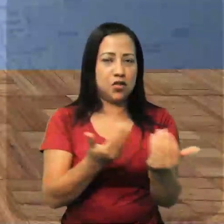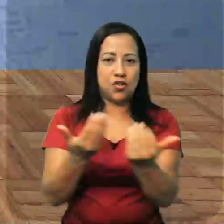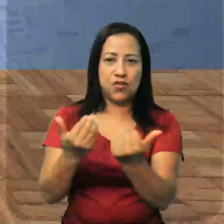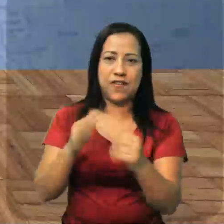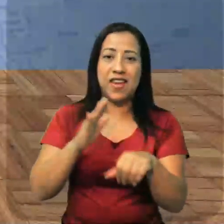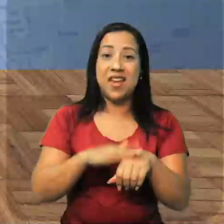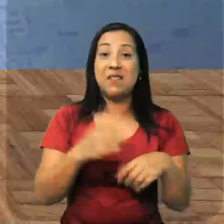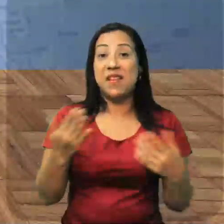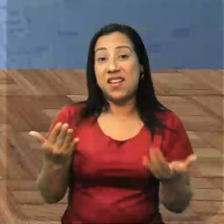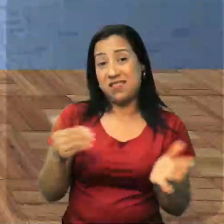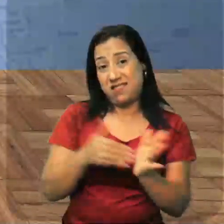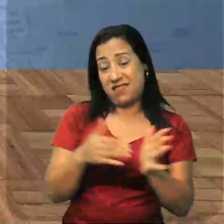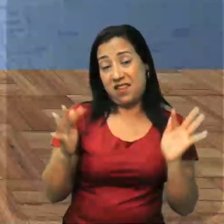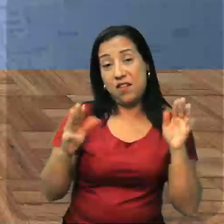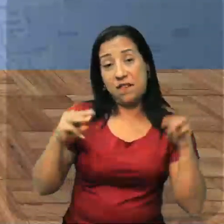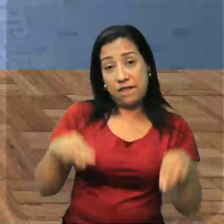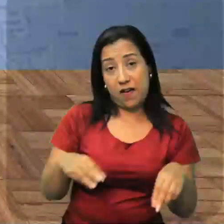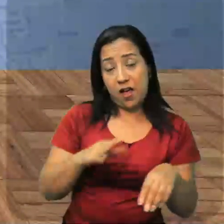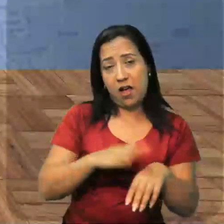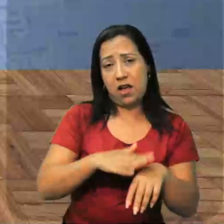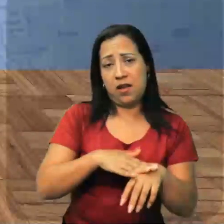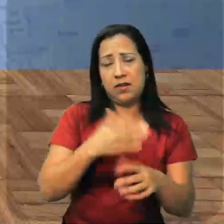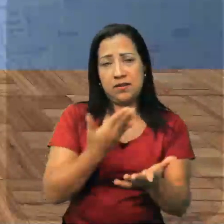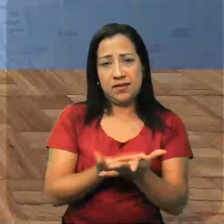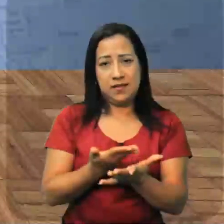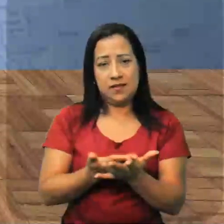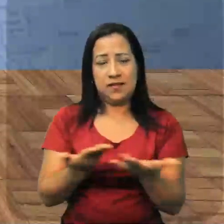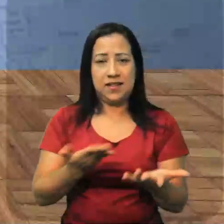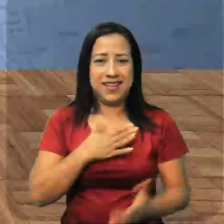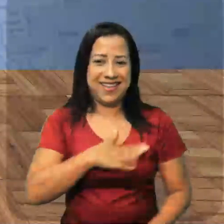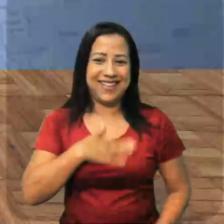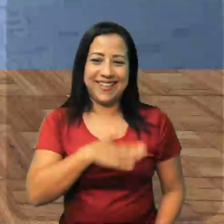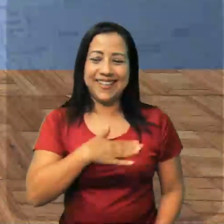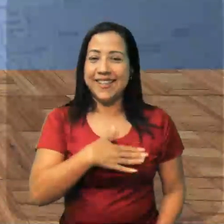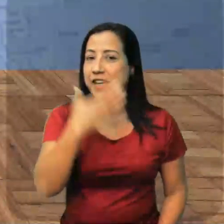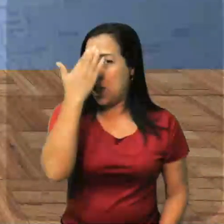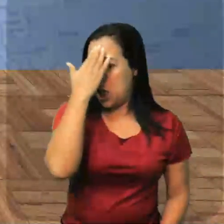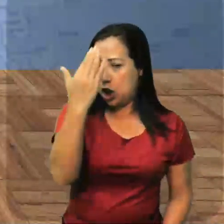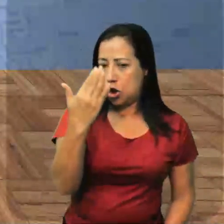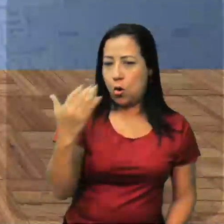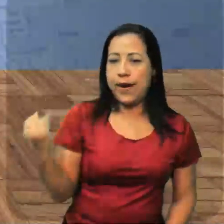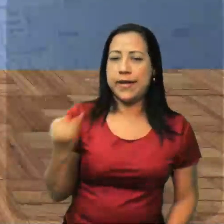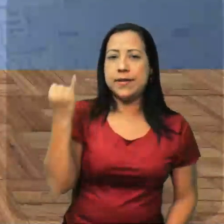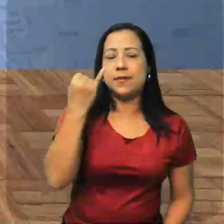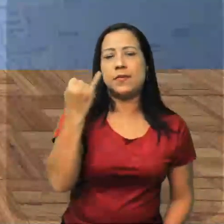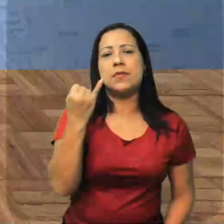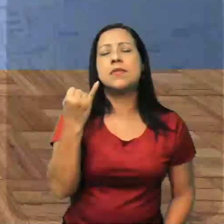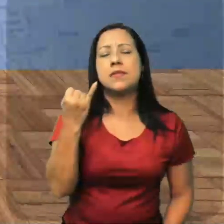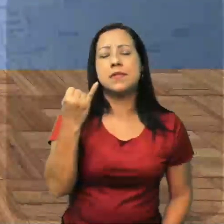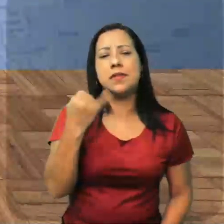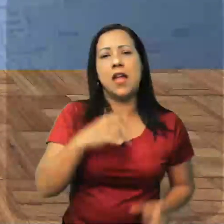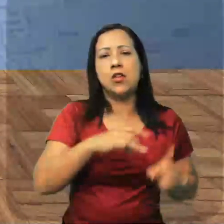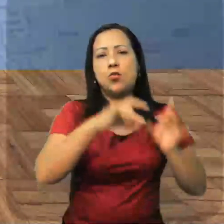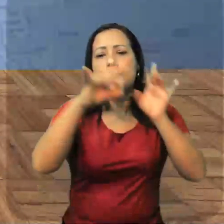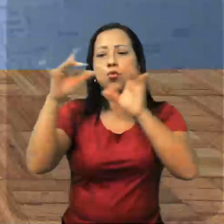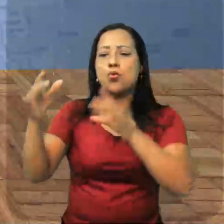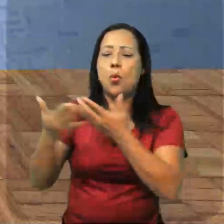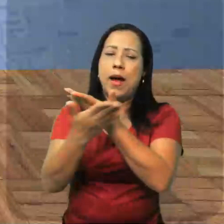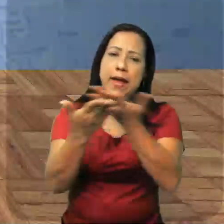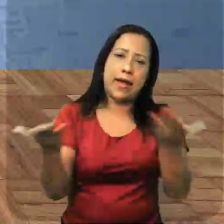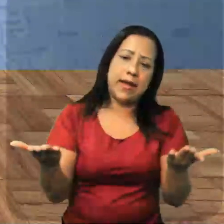estamos chegando ao final de mais uma aula. Gostaria de agradecer principalmente a vocês e aos